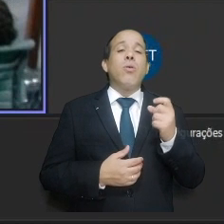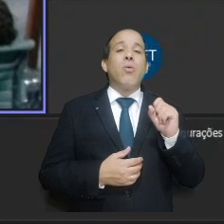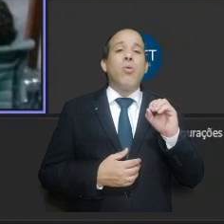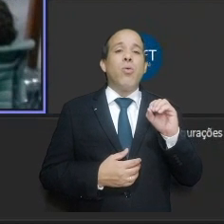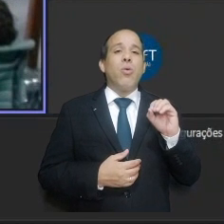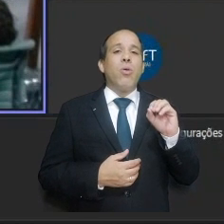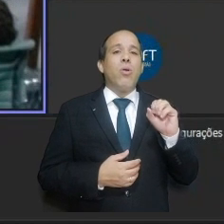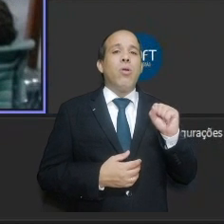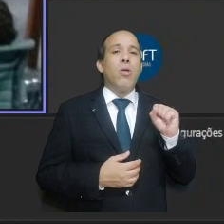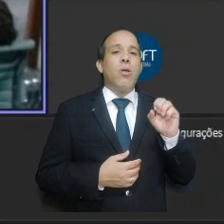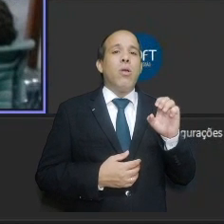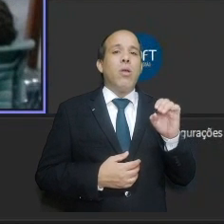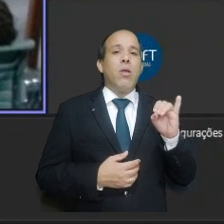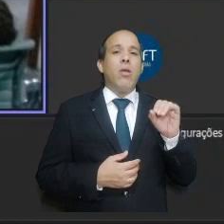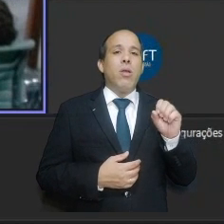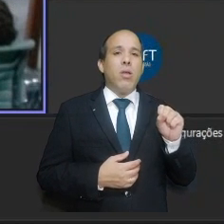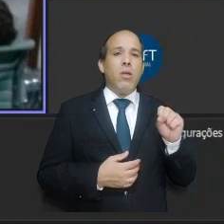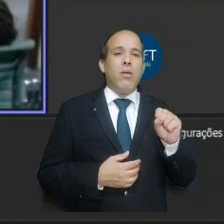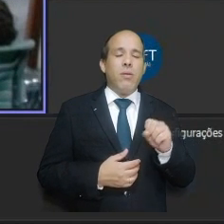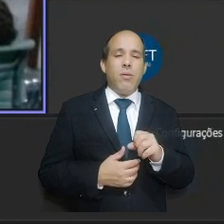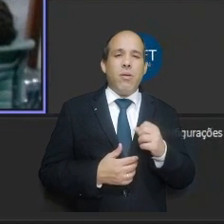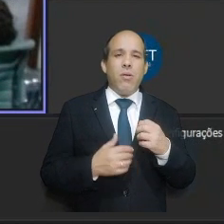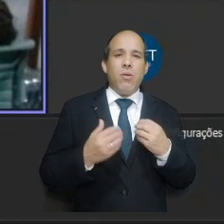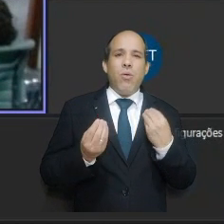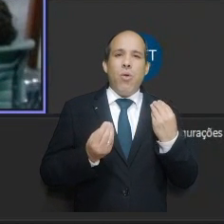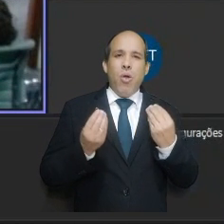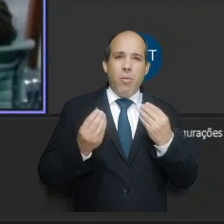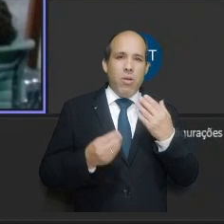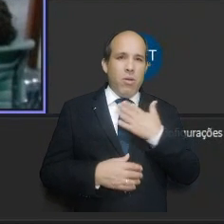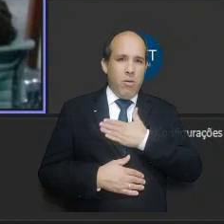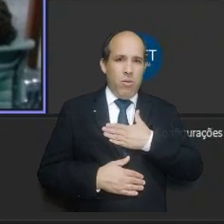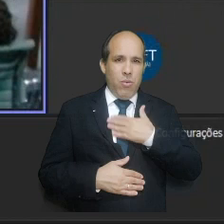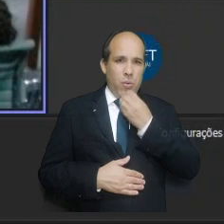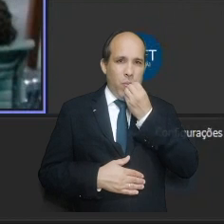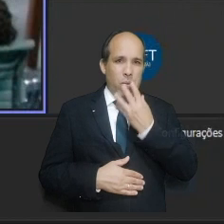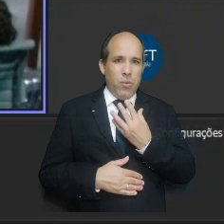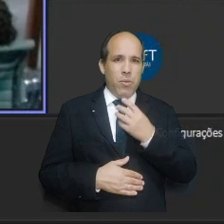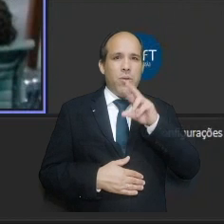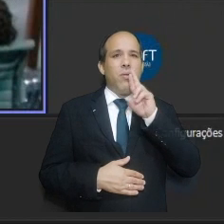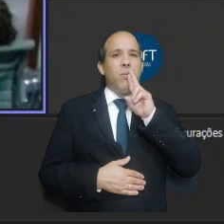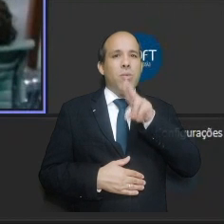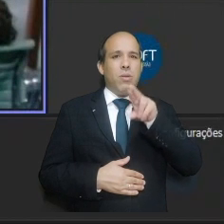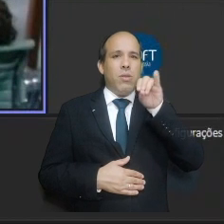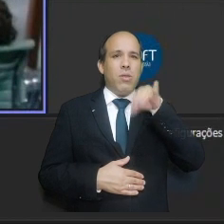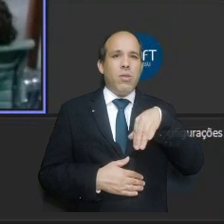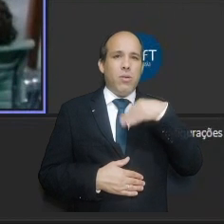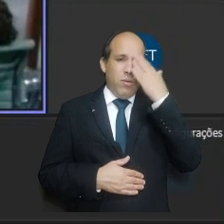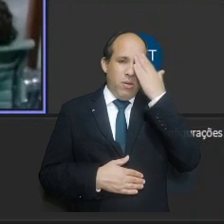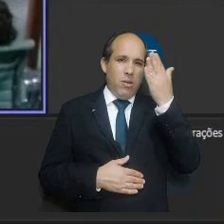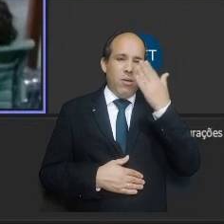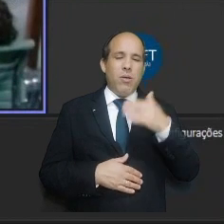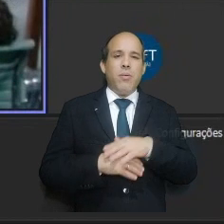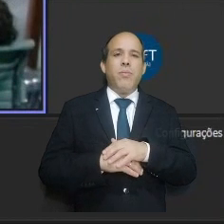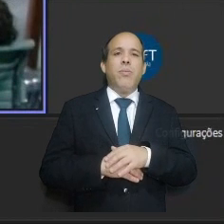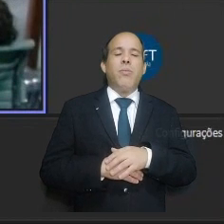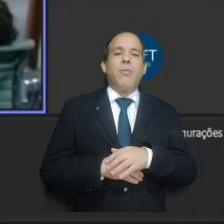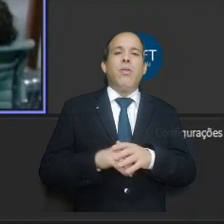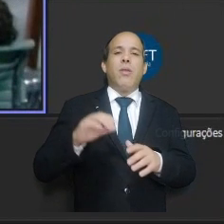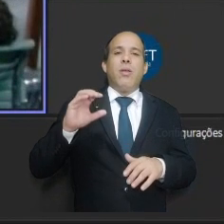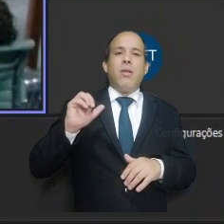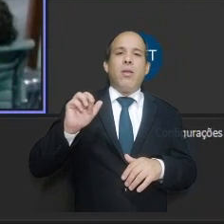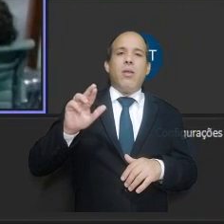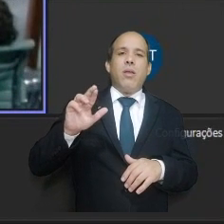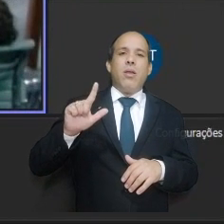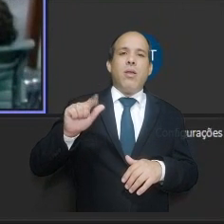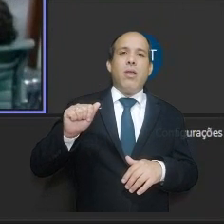processo. Doutor Oséias, diante da manifestação do eminente relator, Vossa Excelência entende satisfeito? Sim, obrigado.